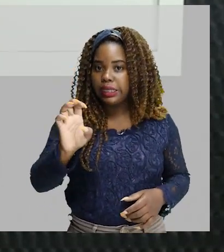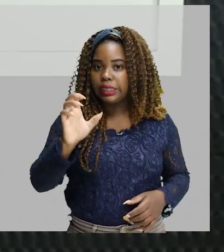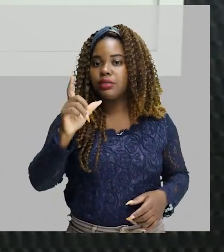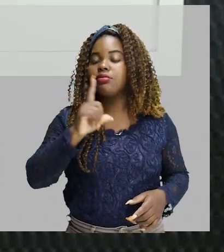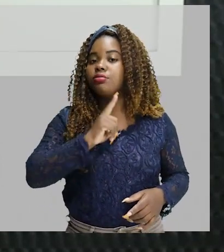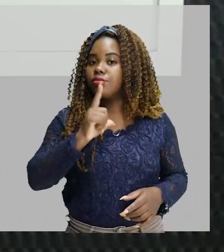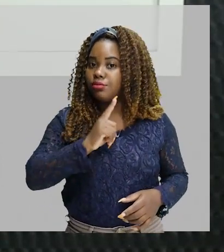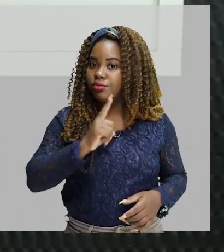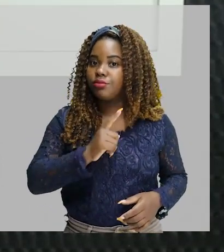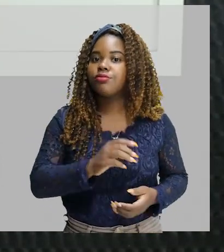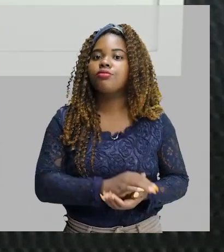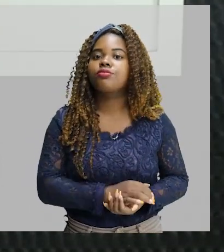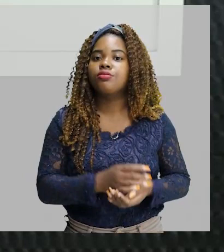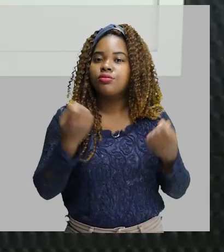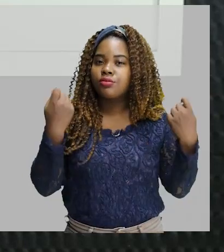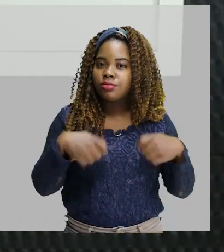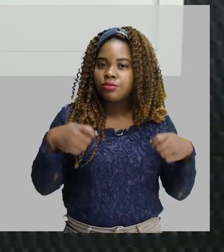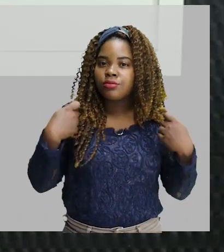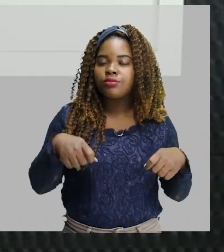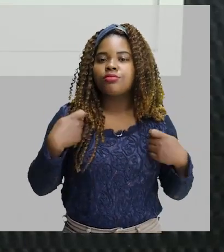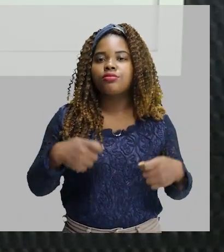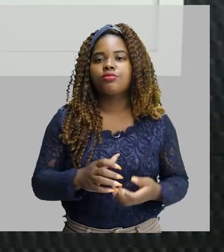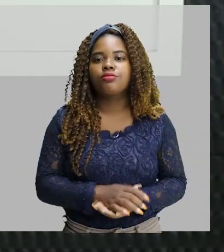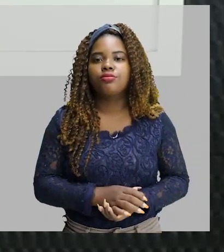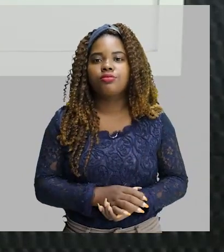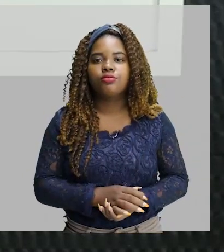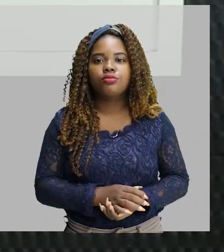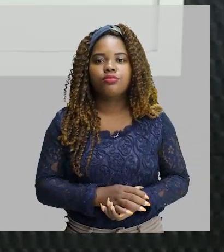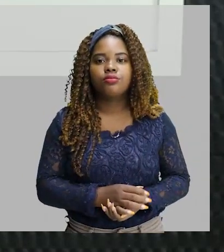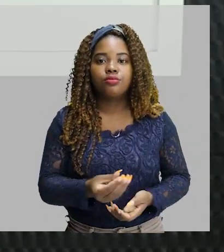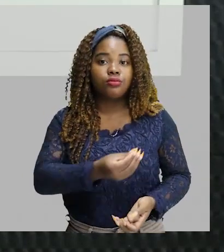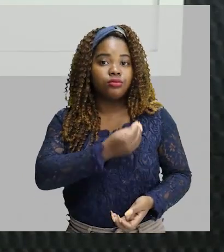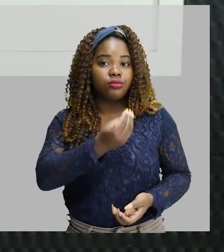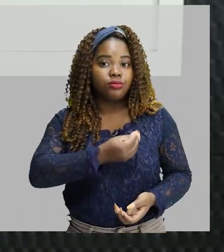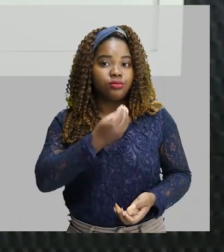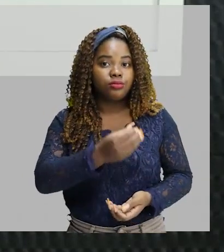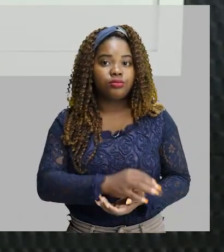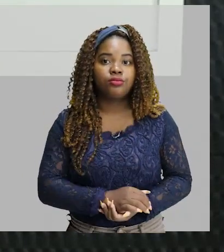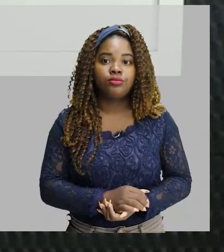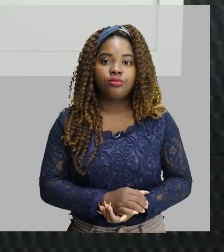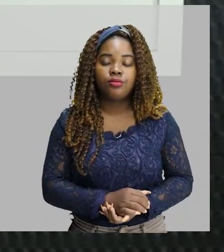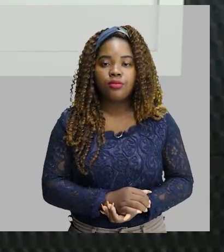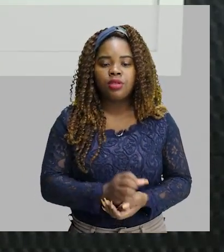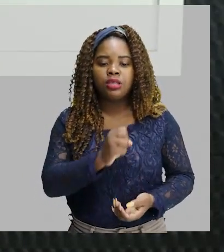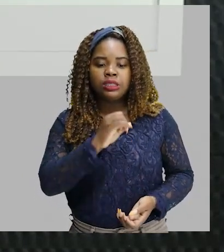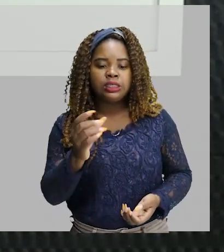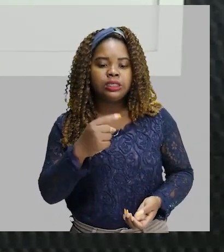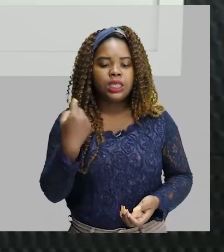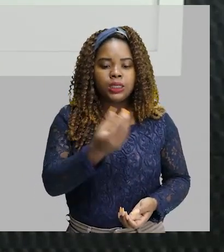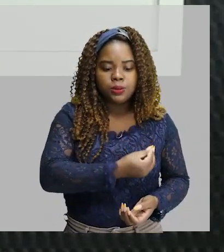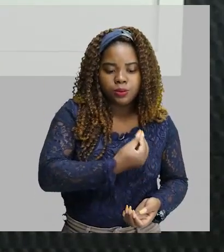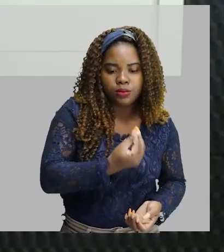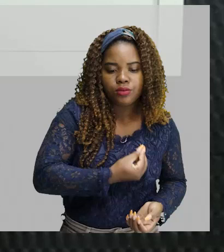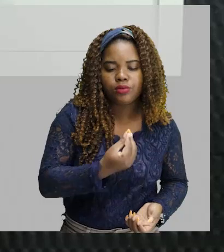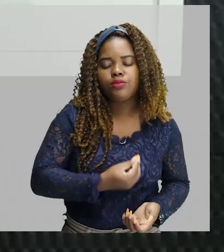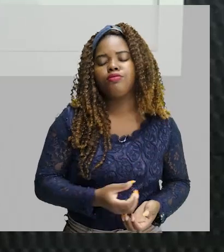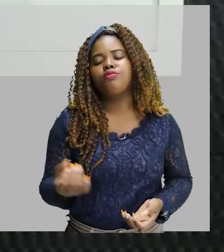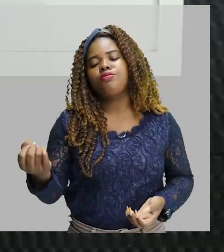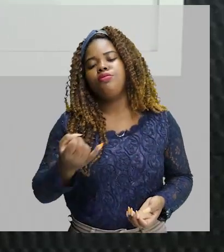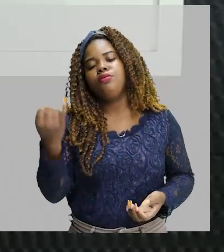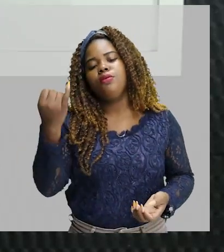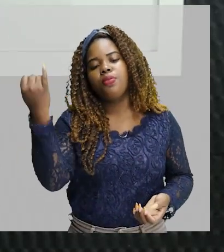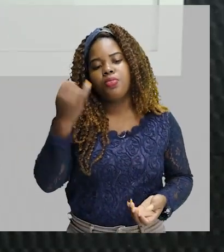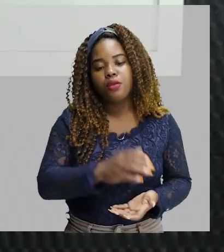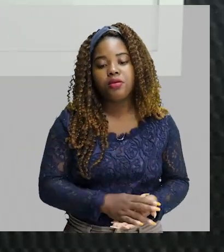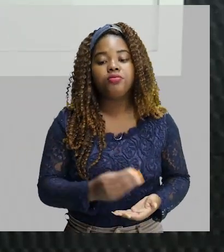existência, ele vai trazer para a gente também um grande presente. Se a nossa existência é o elemento fundamental,